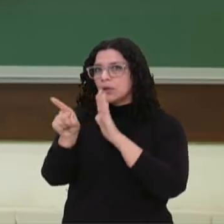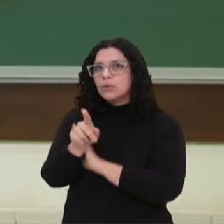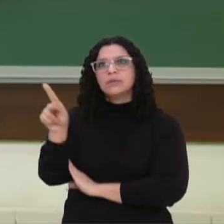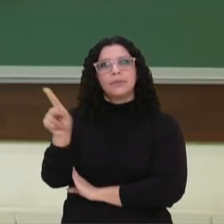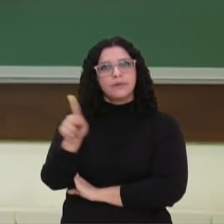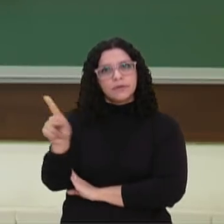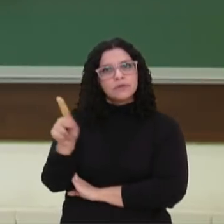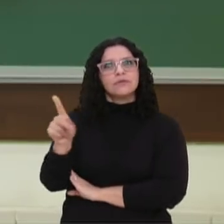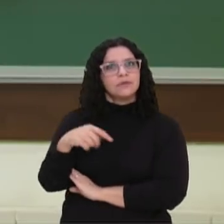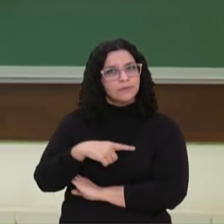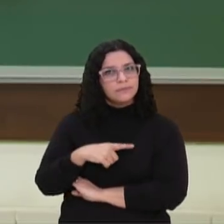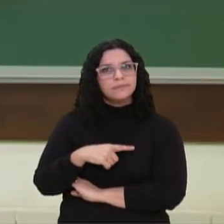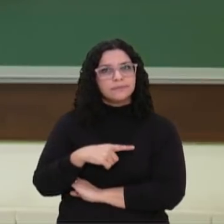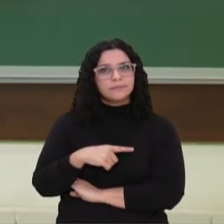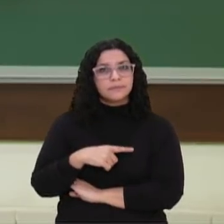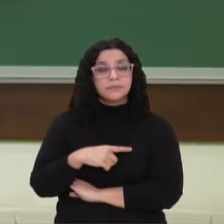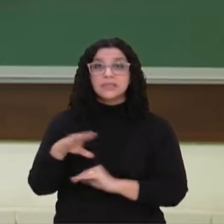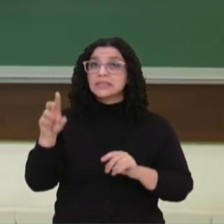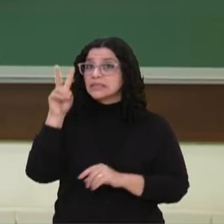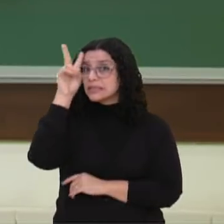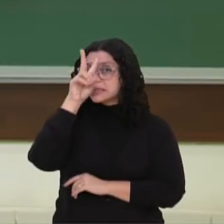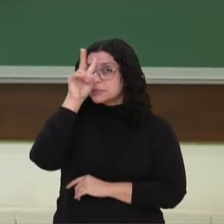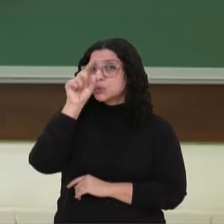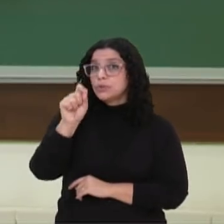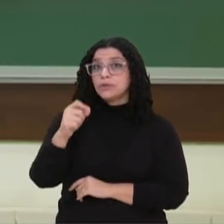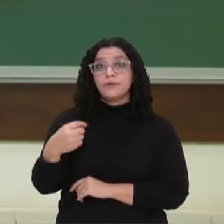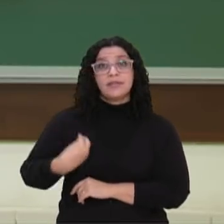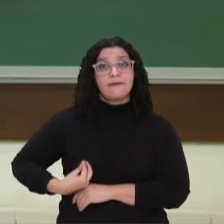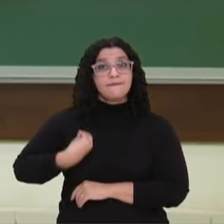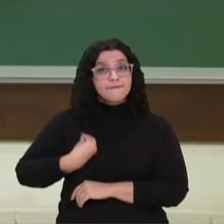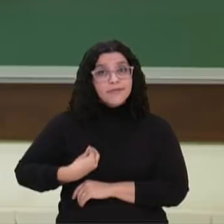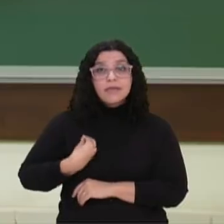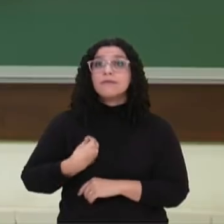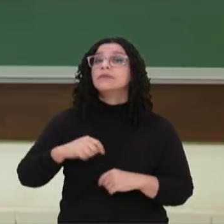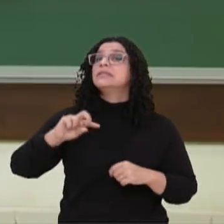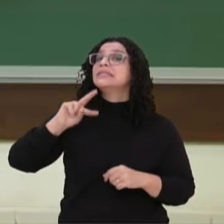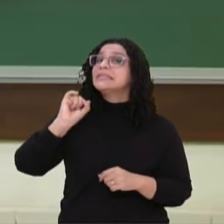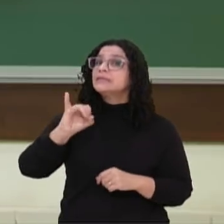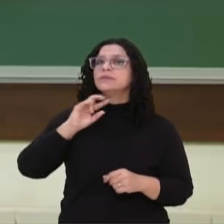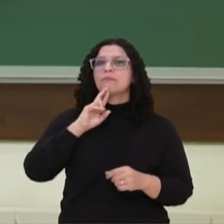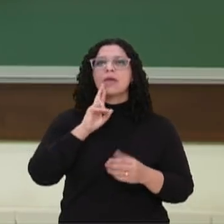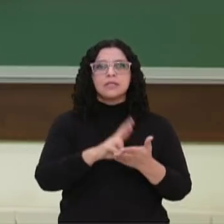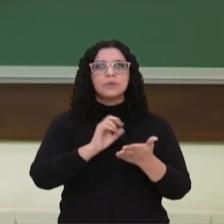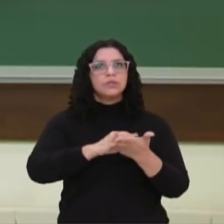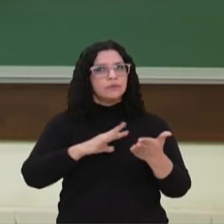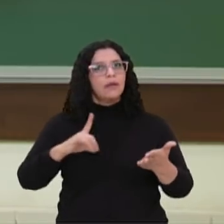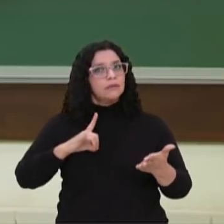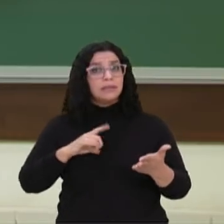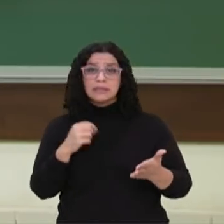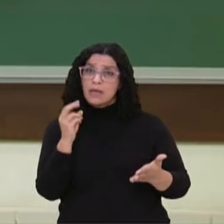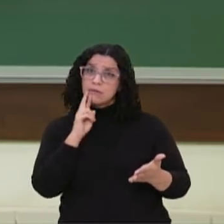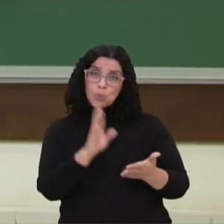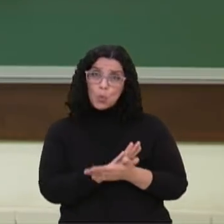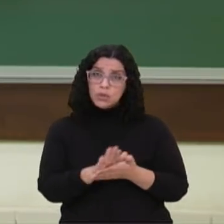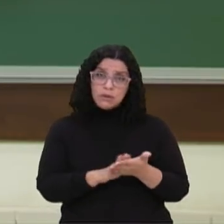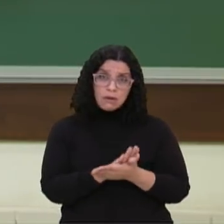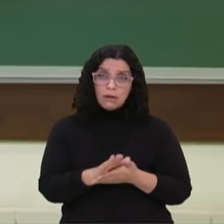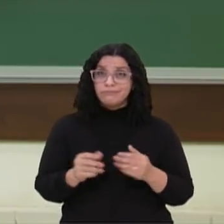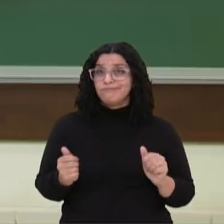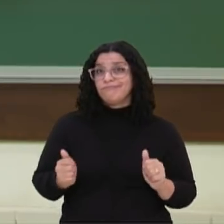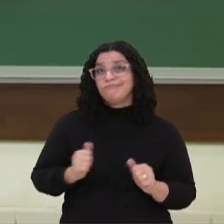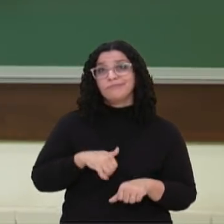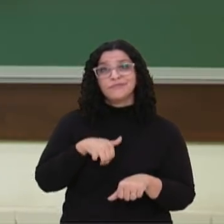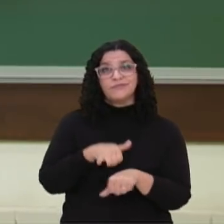seu professor, lembrando que a sua presença depende disso, ok? E você precisa